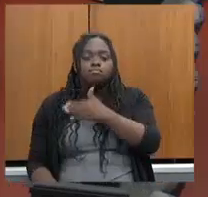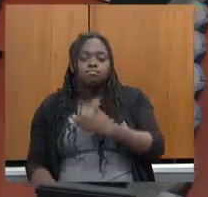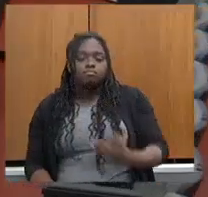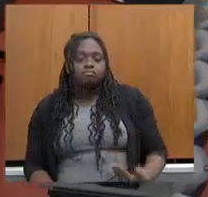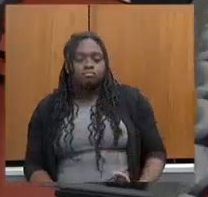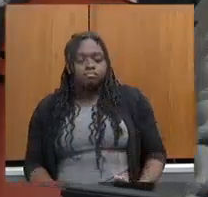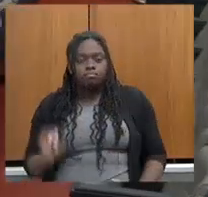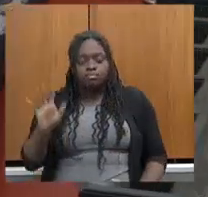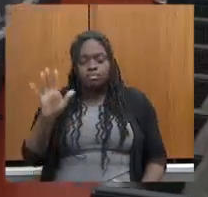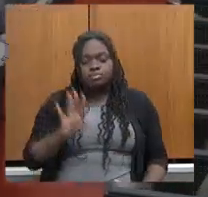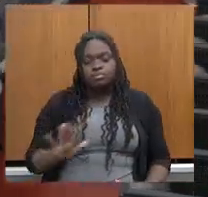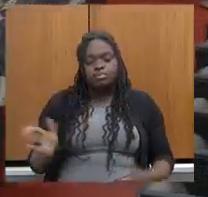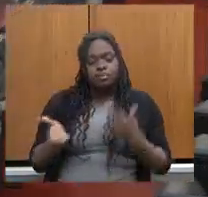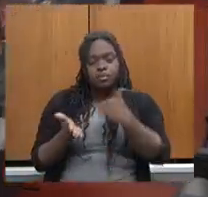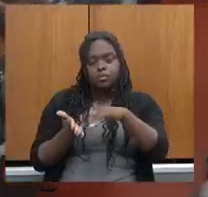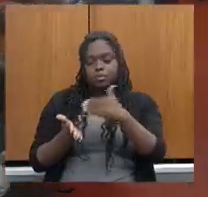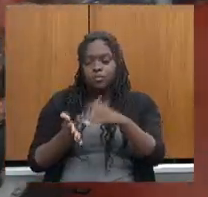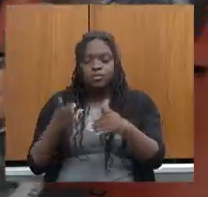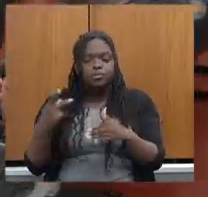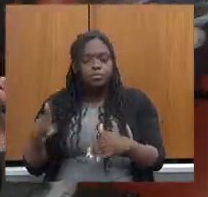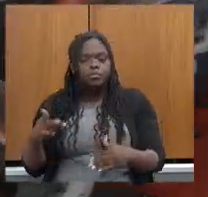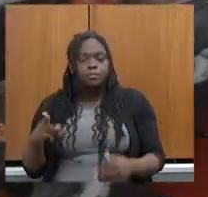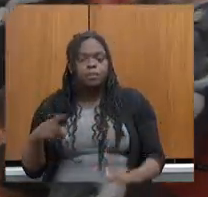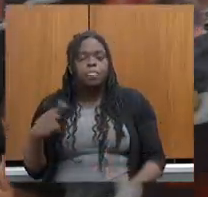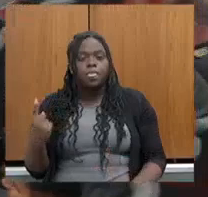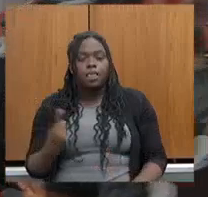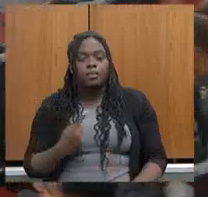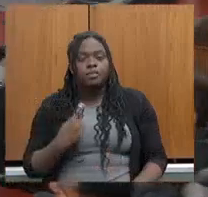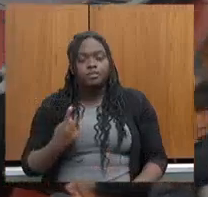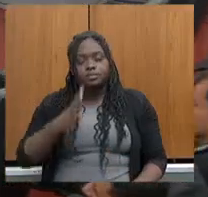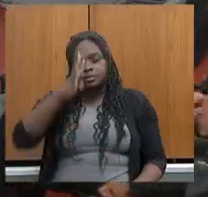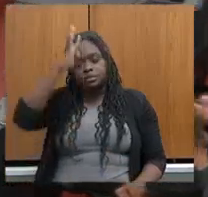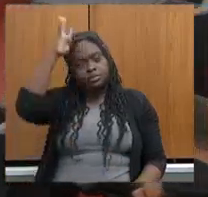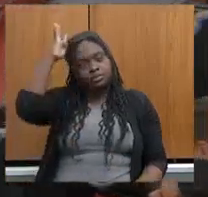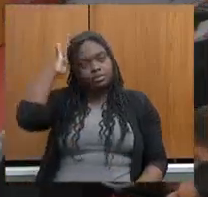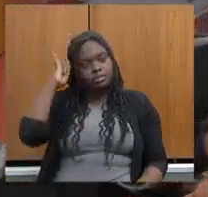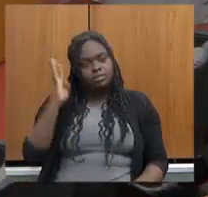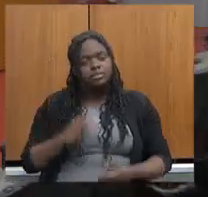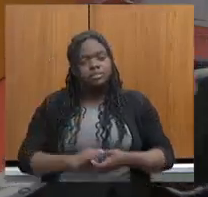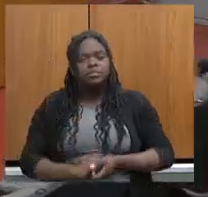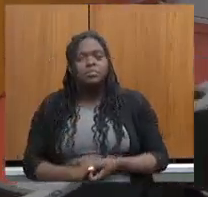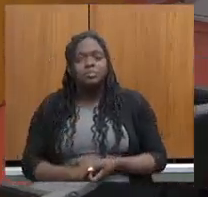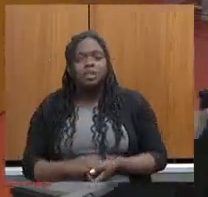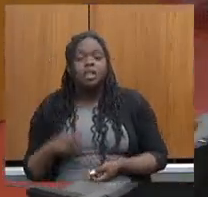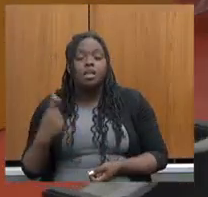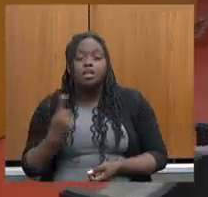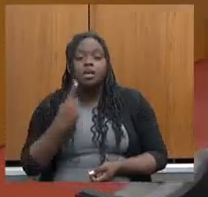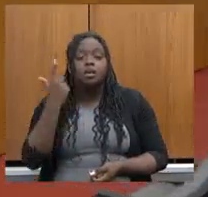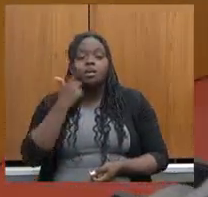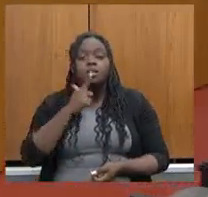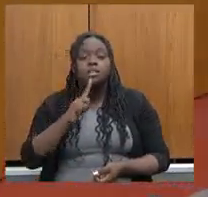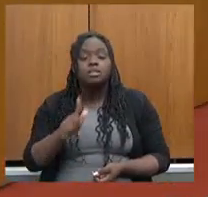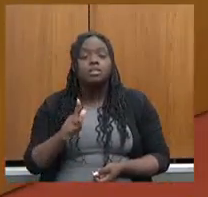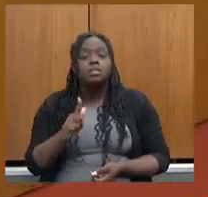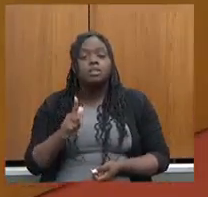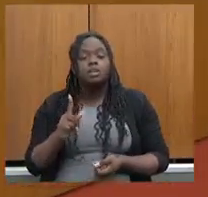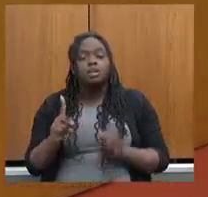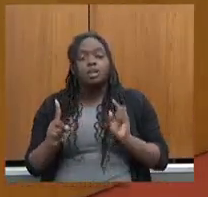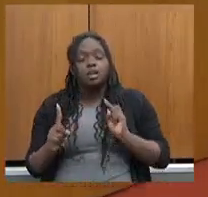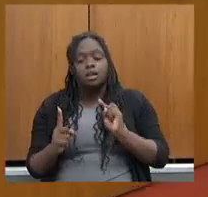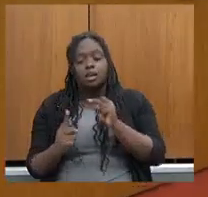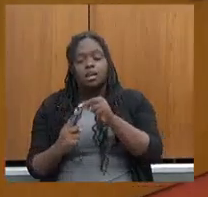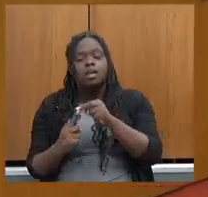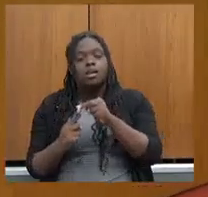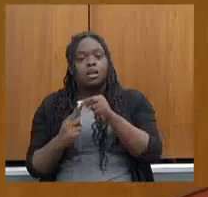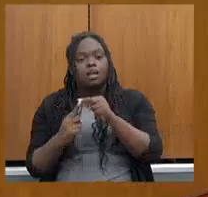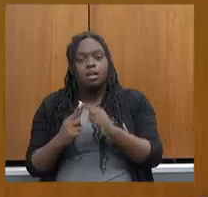do estado e do seu secretariado para com o nosso corpo de bombeiros estamos conseguindo otimizar esse